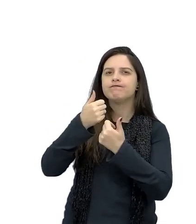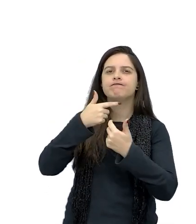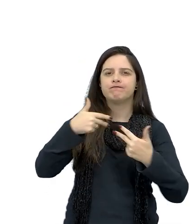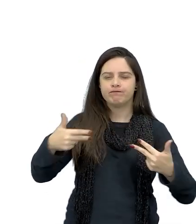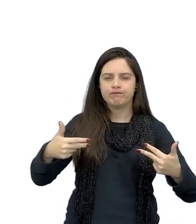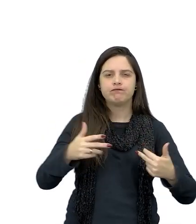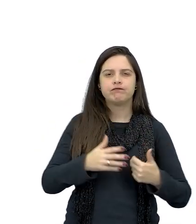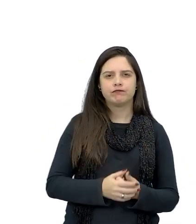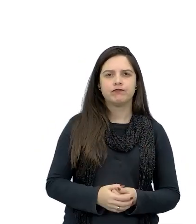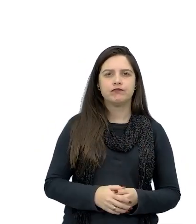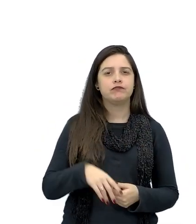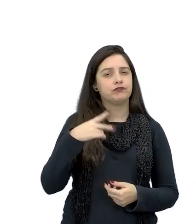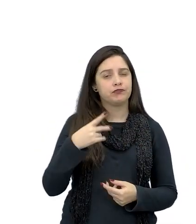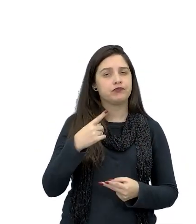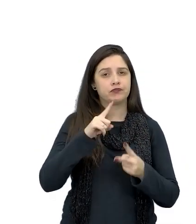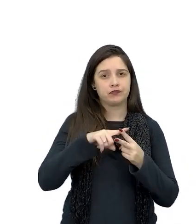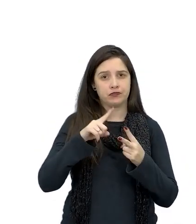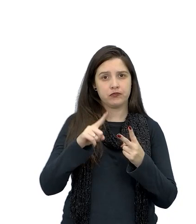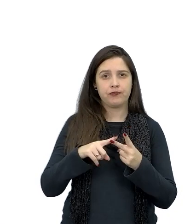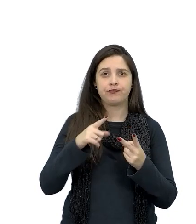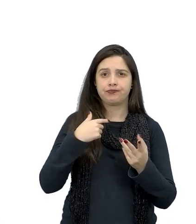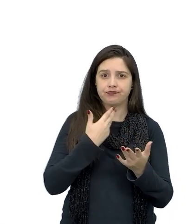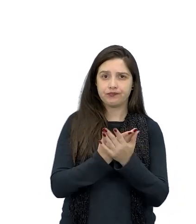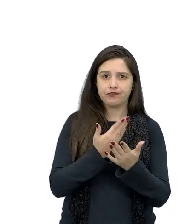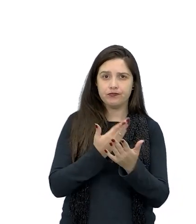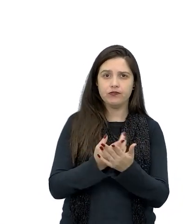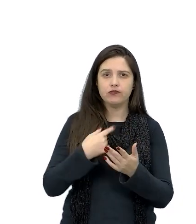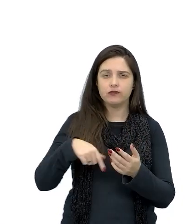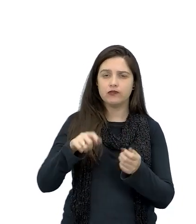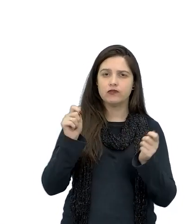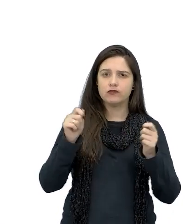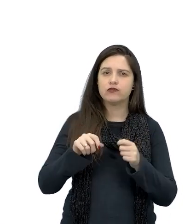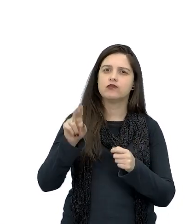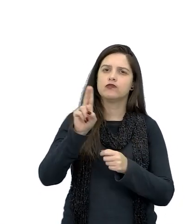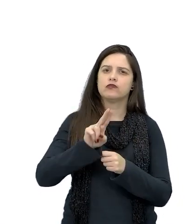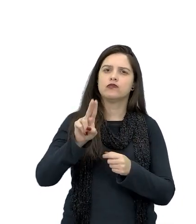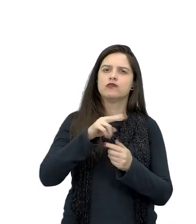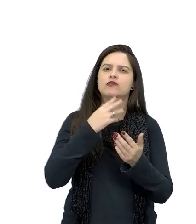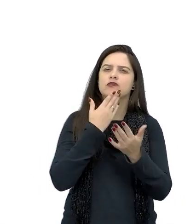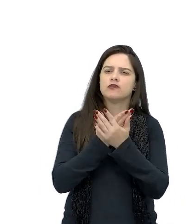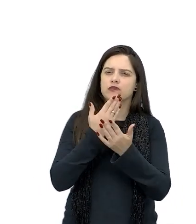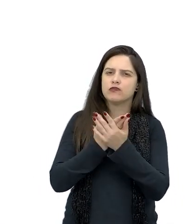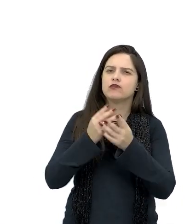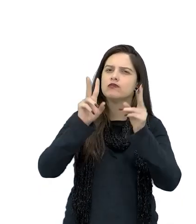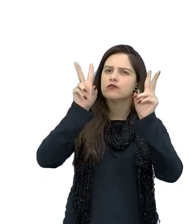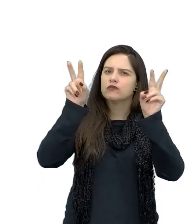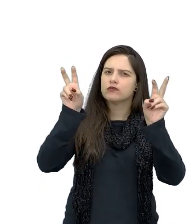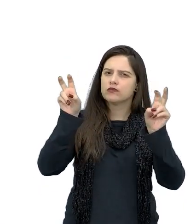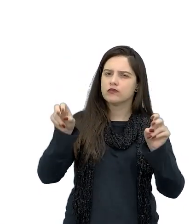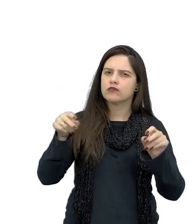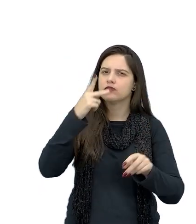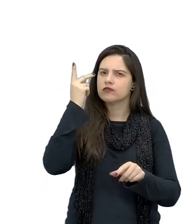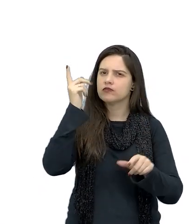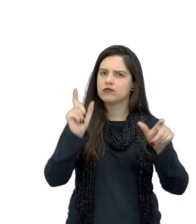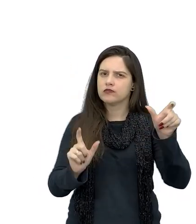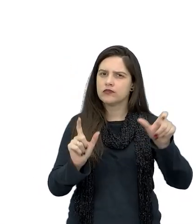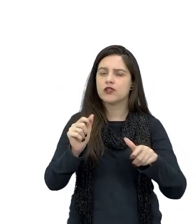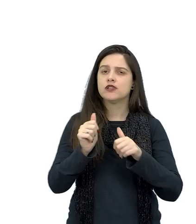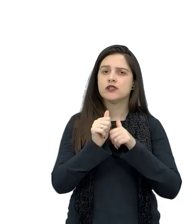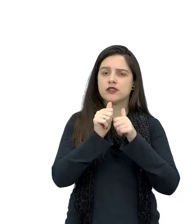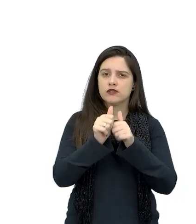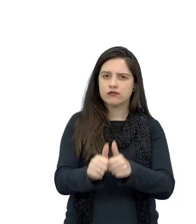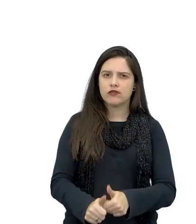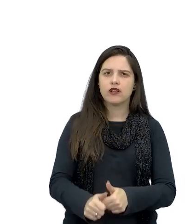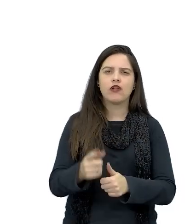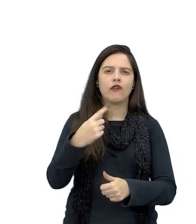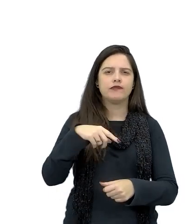escrita. Nessas duas aulas, os aprendizes terão que pôr em jogo tudo que estudaram sobre a pontuação nessa sequência 7